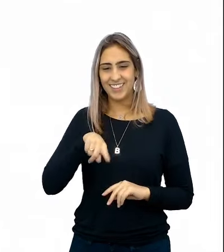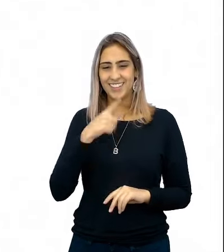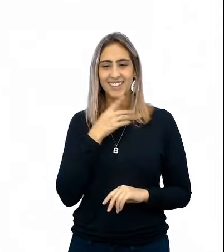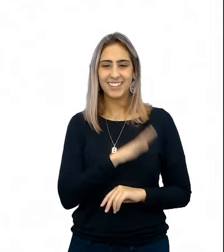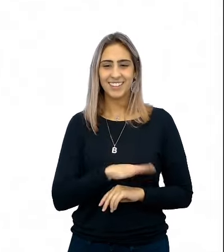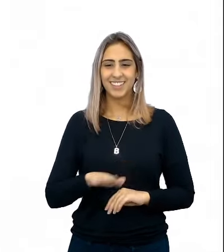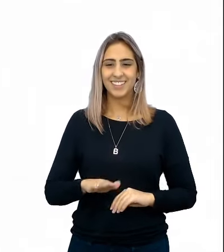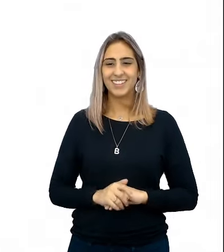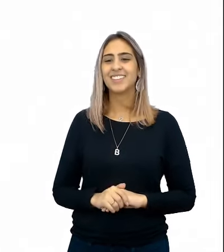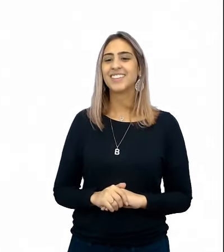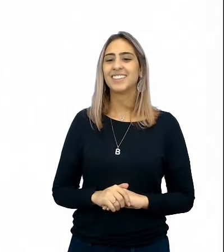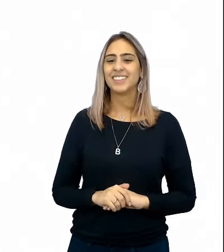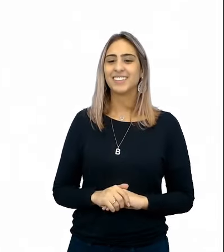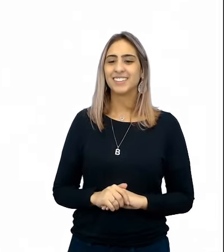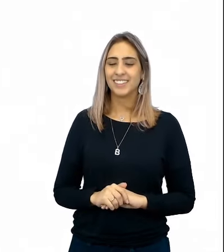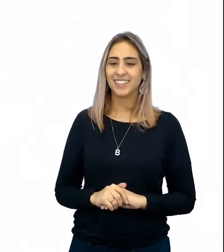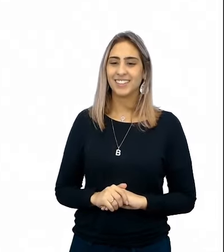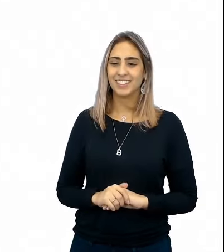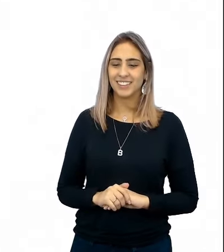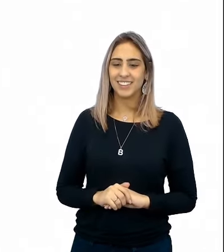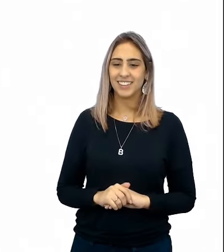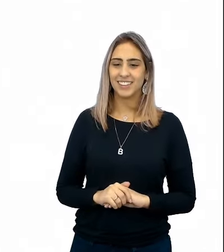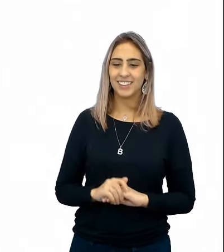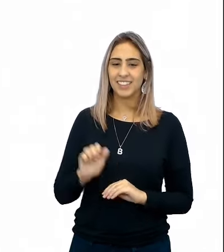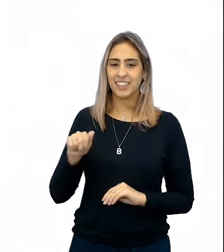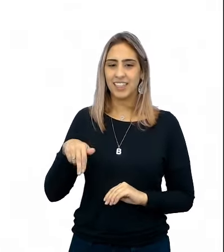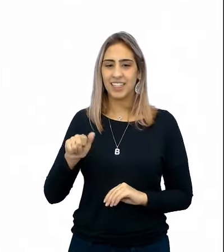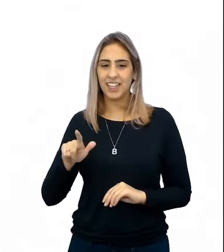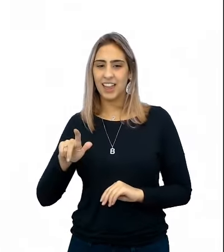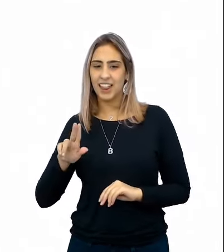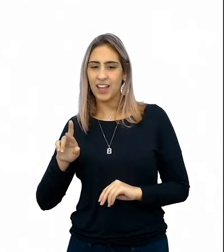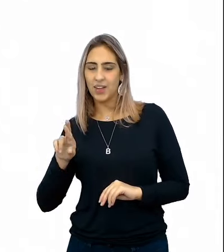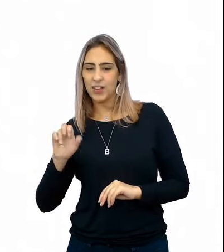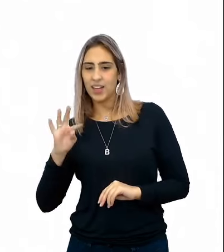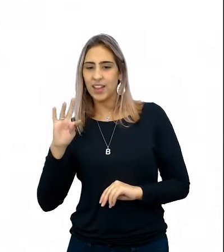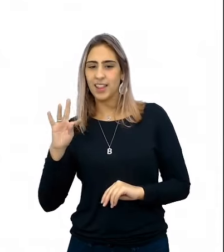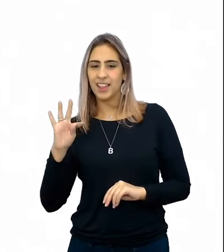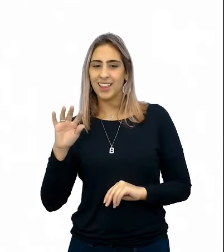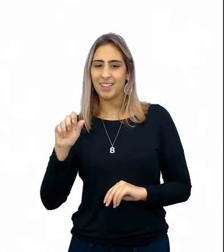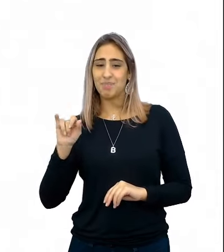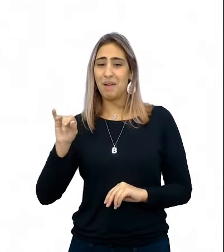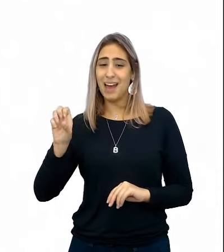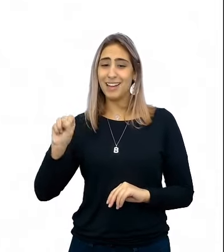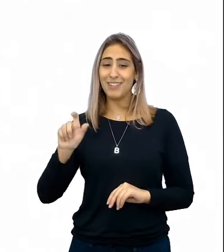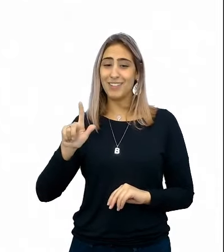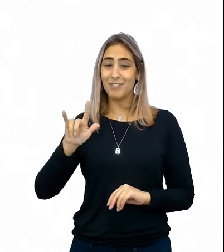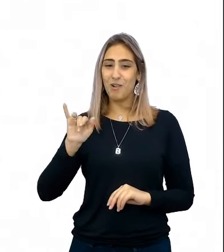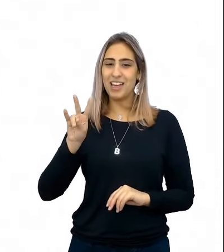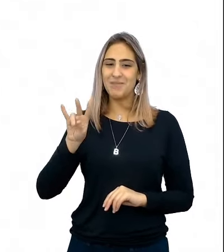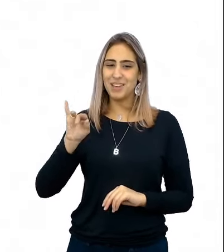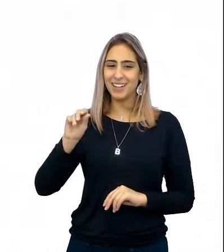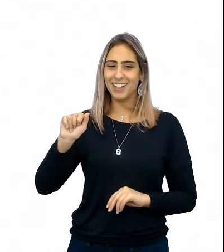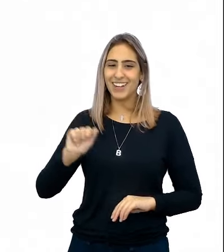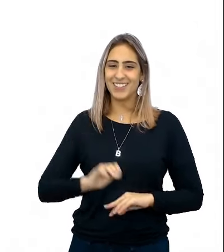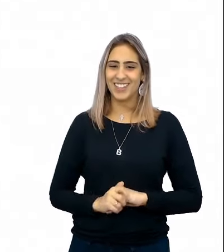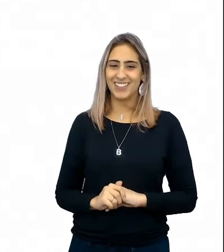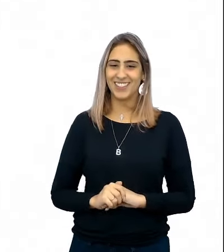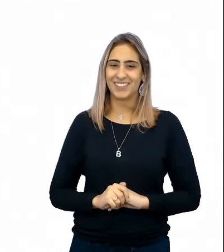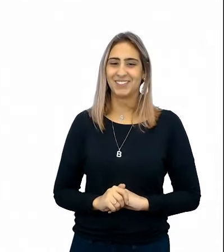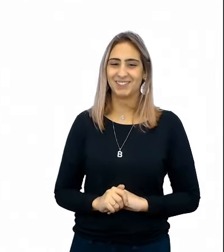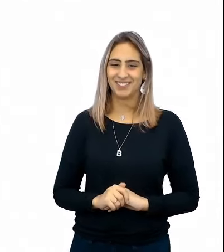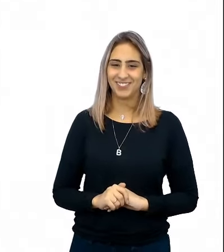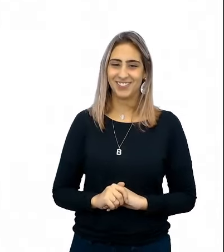crianças. No caso, Ana, Laura, Thaís e Lívia. E no eixo vertical,